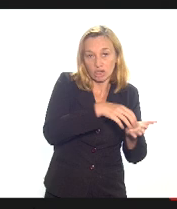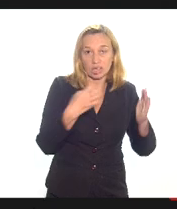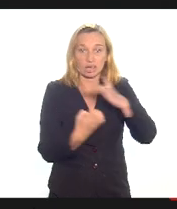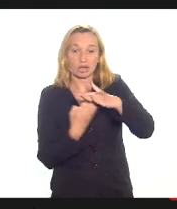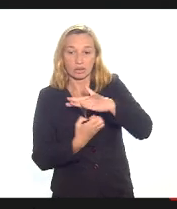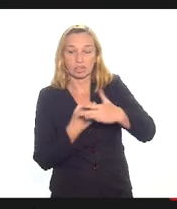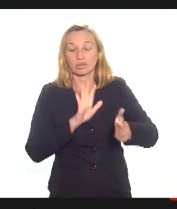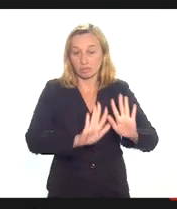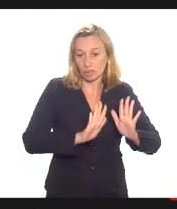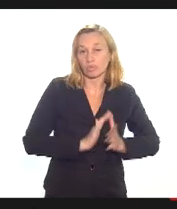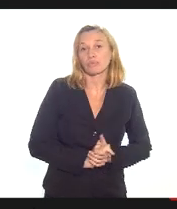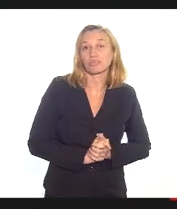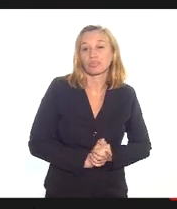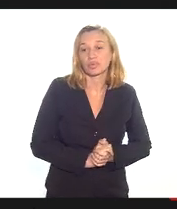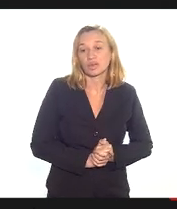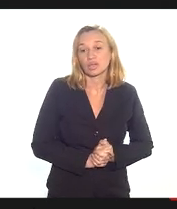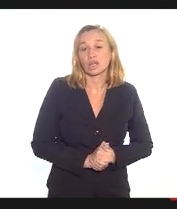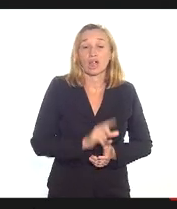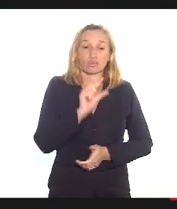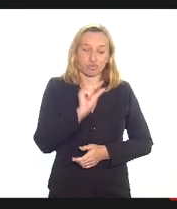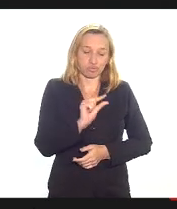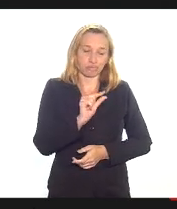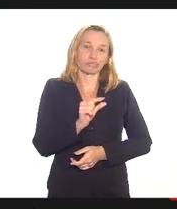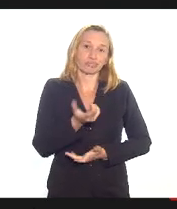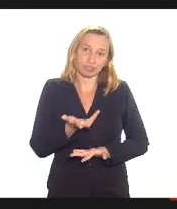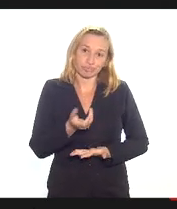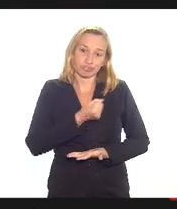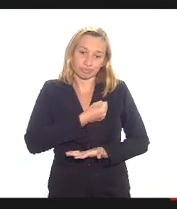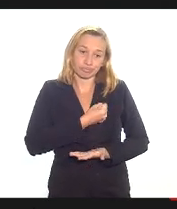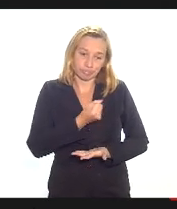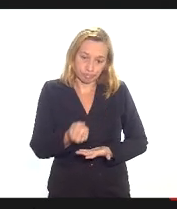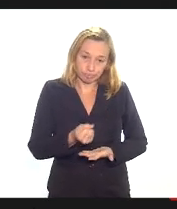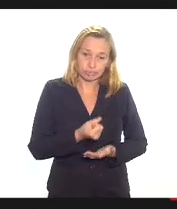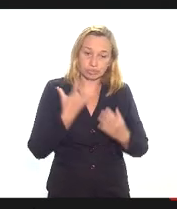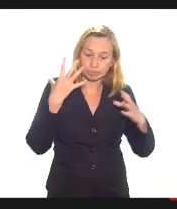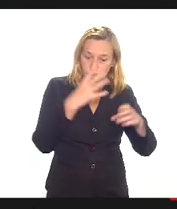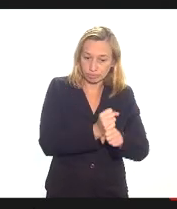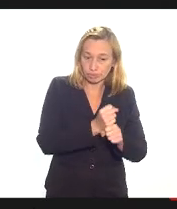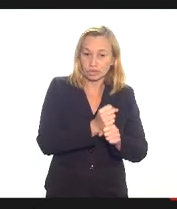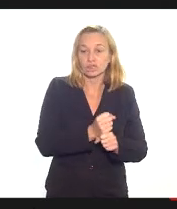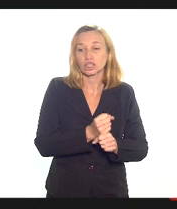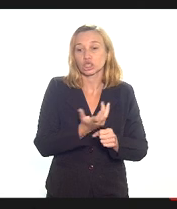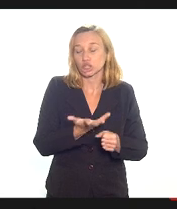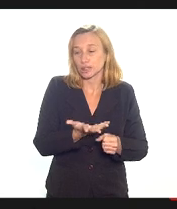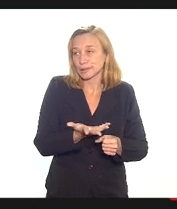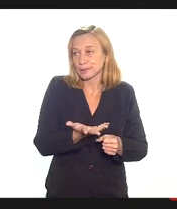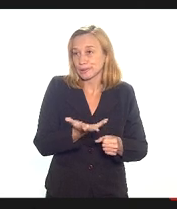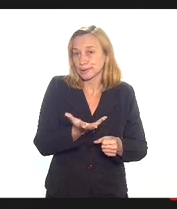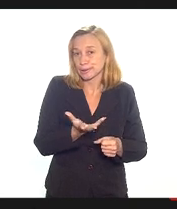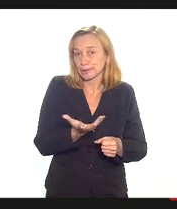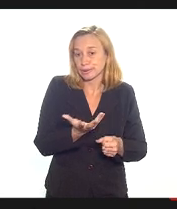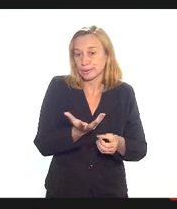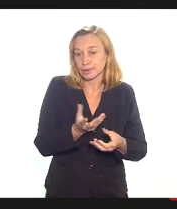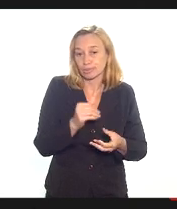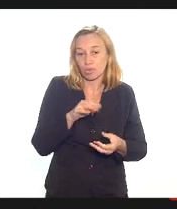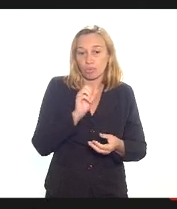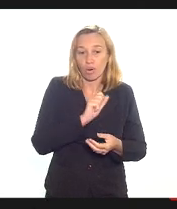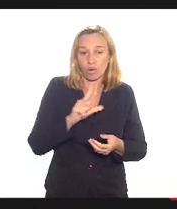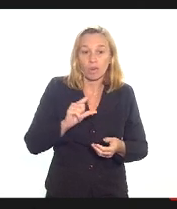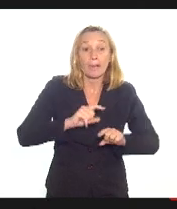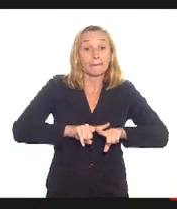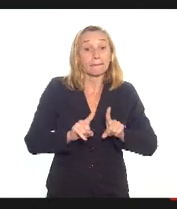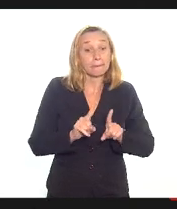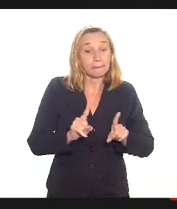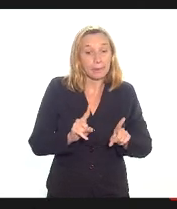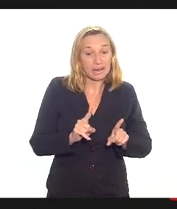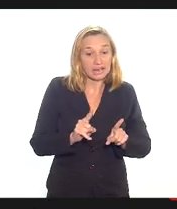Então, isso é pequeno, né, na base de cálculo, na base global, mas